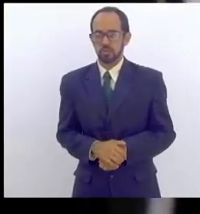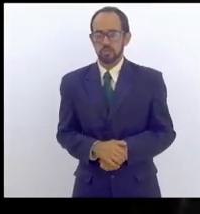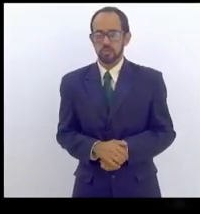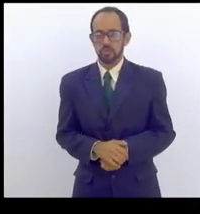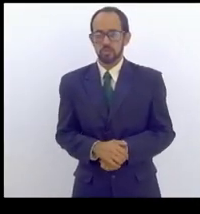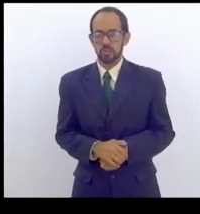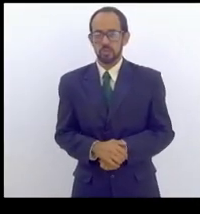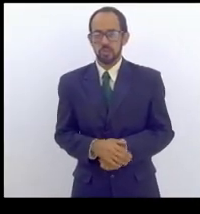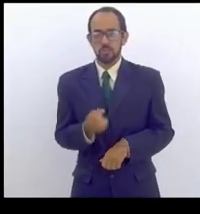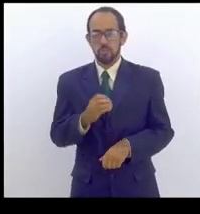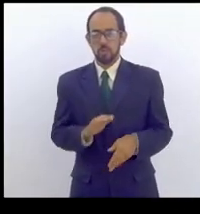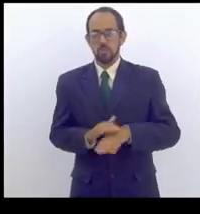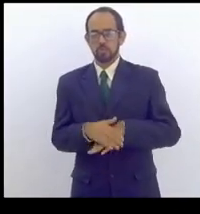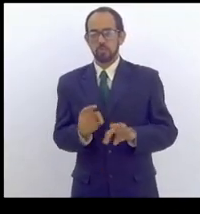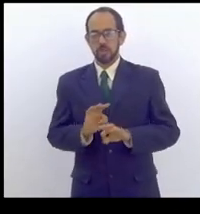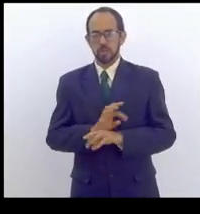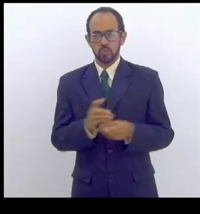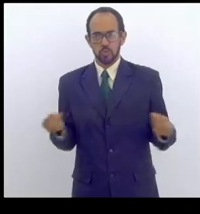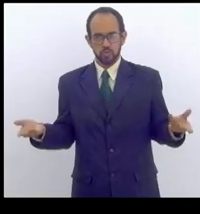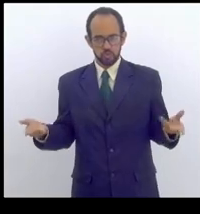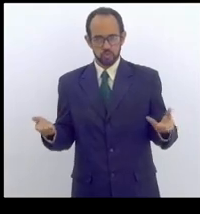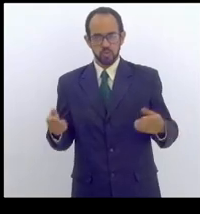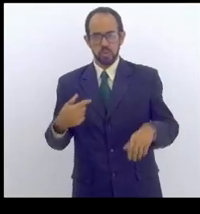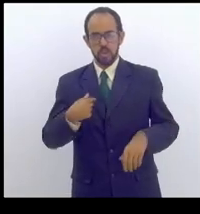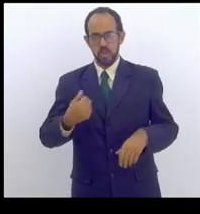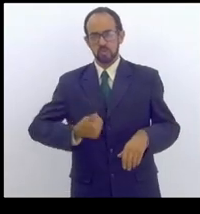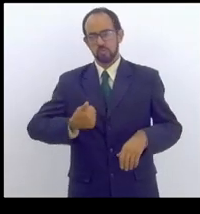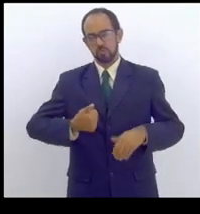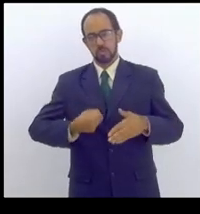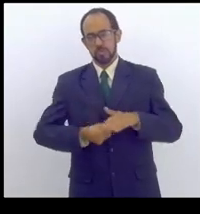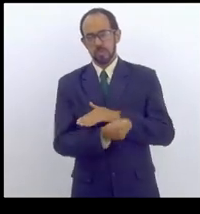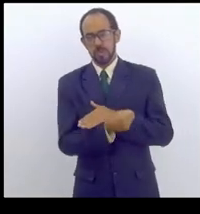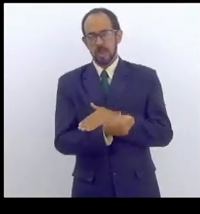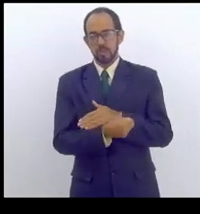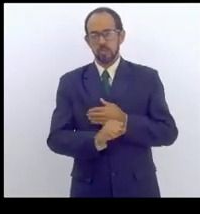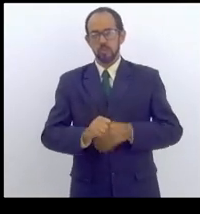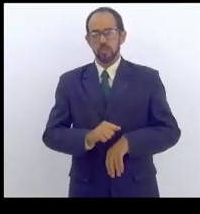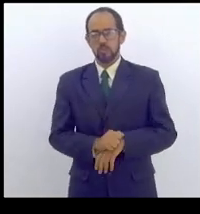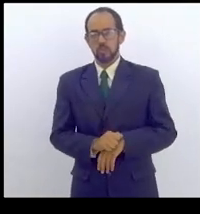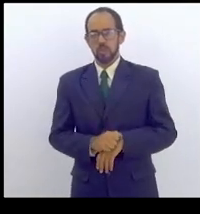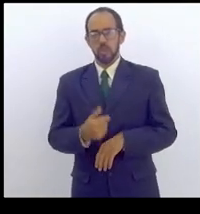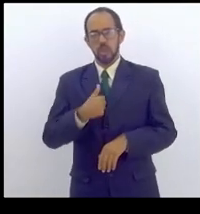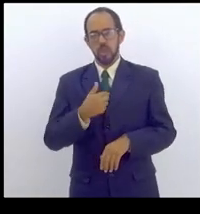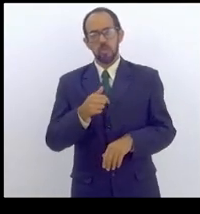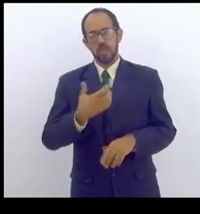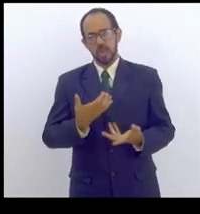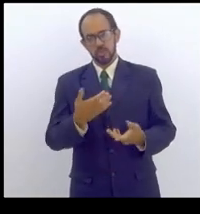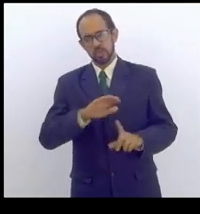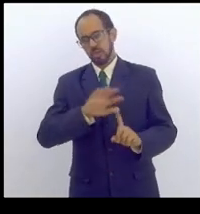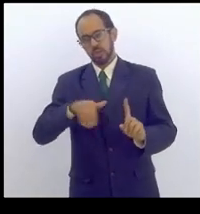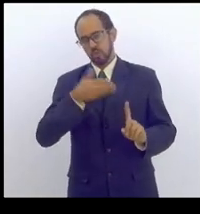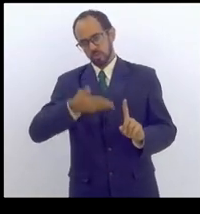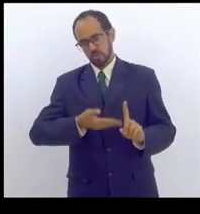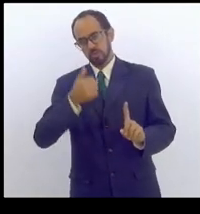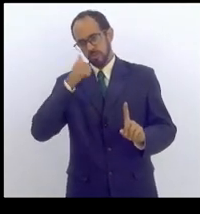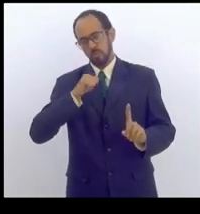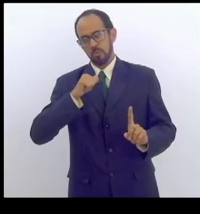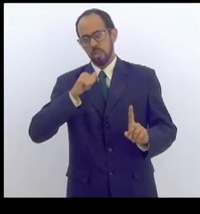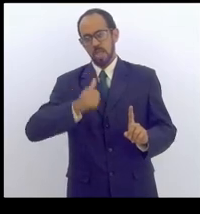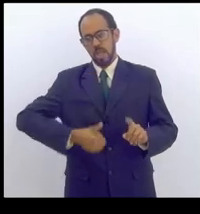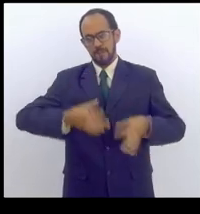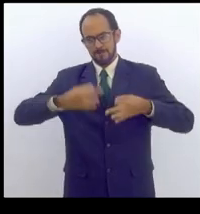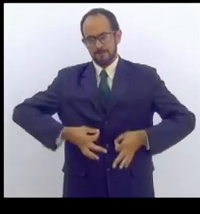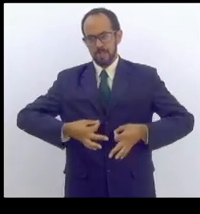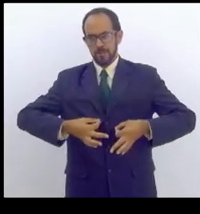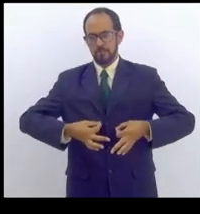Boa noite para todos. Sou de primeiro mandato. Entrei por ser conhecida por uma mulher de palavra. Apertei a mão